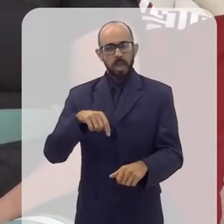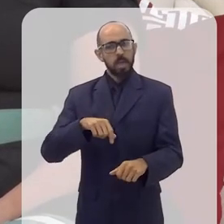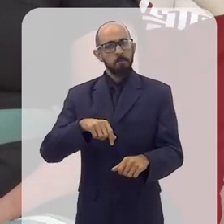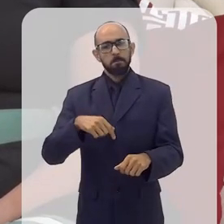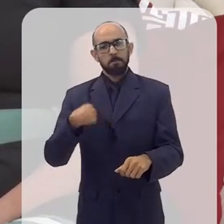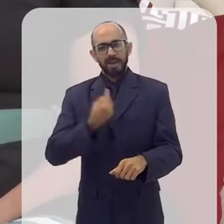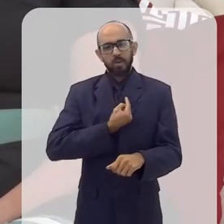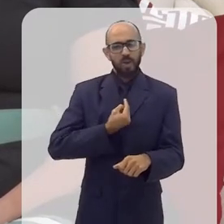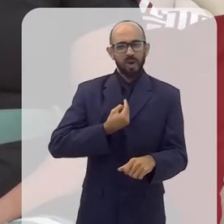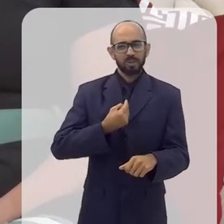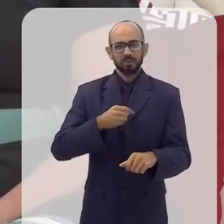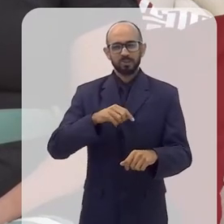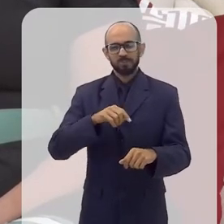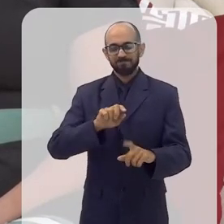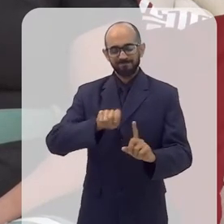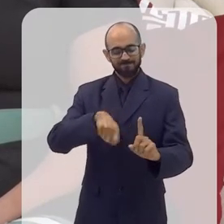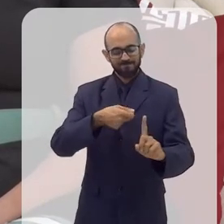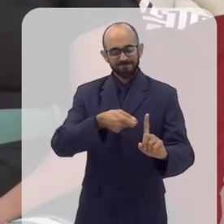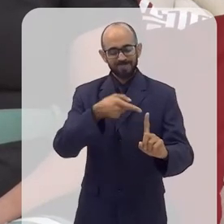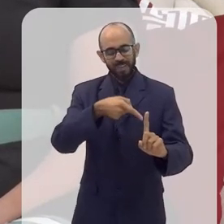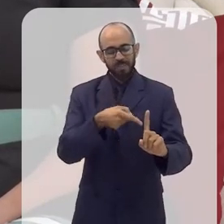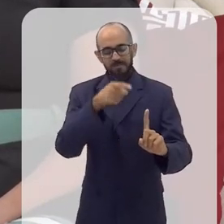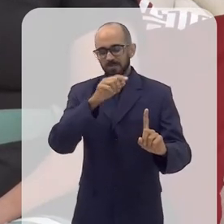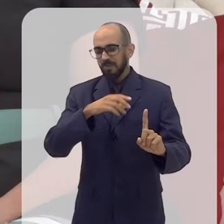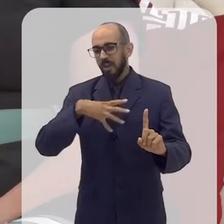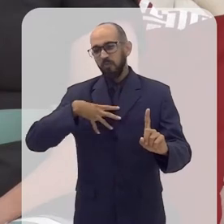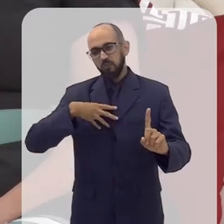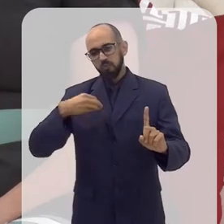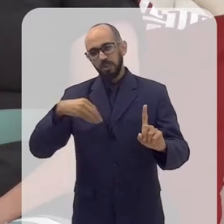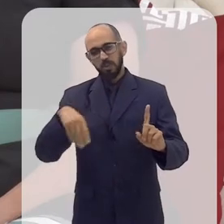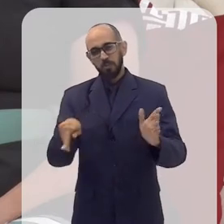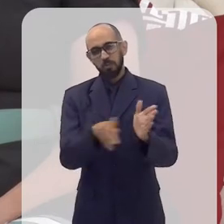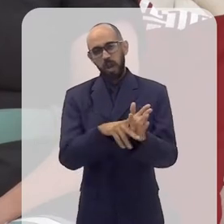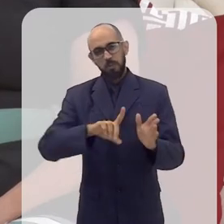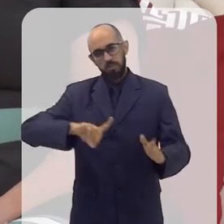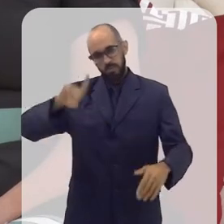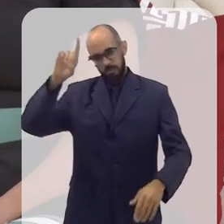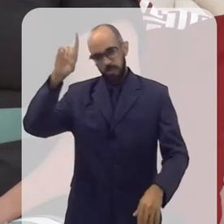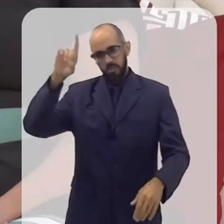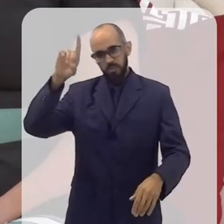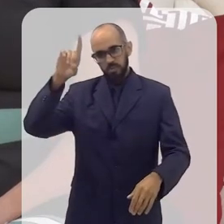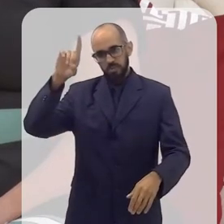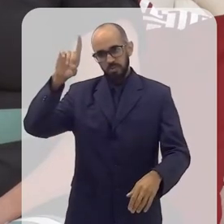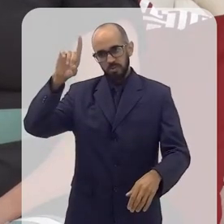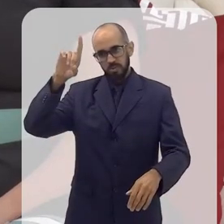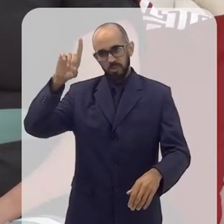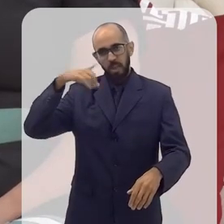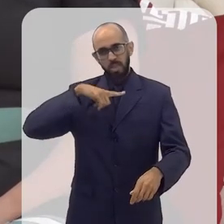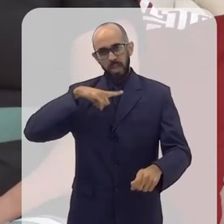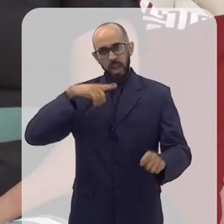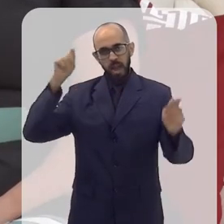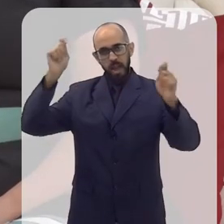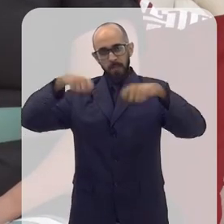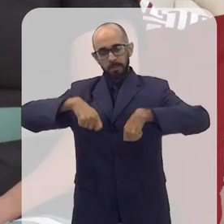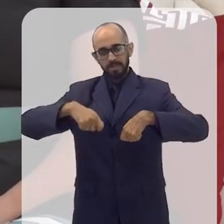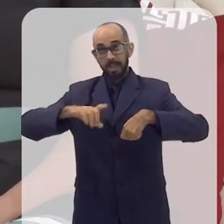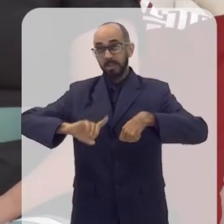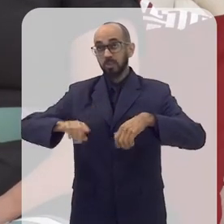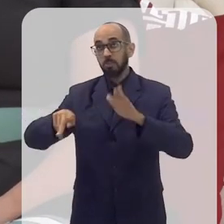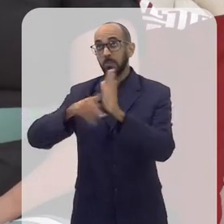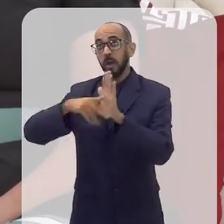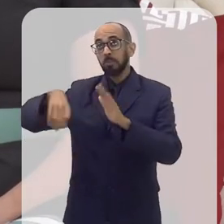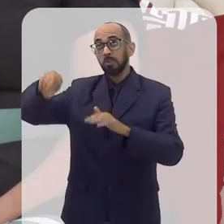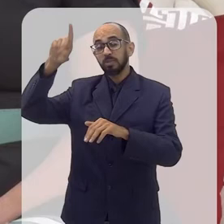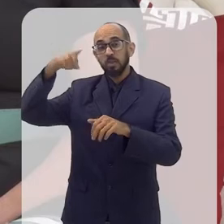mas o mais significativo, porque nós acreditamos que ele é literalmente o Filho de Deus, que com poderes divinos